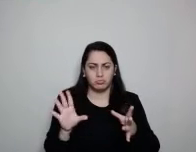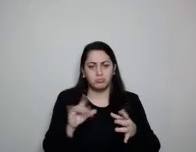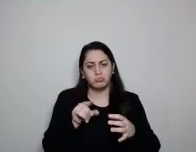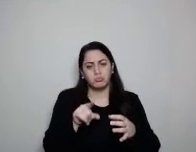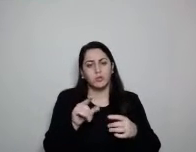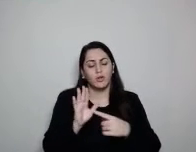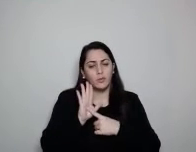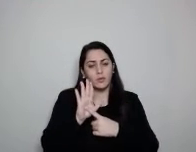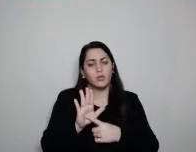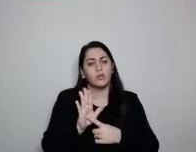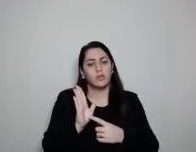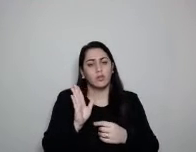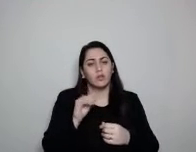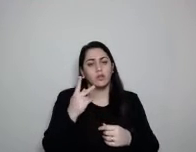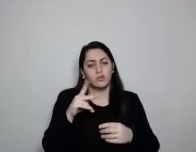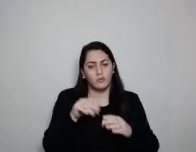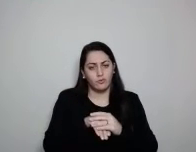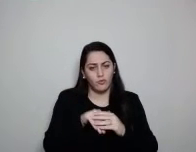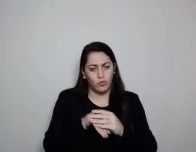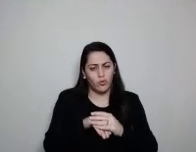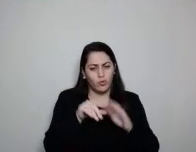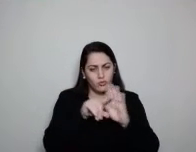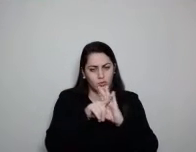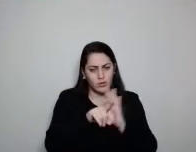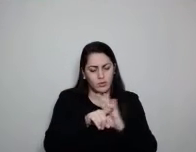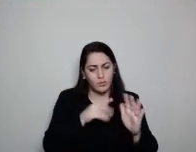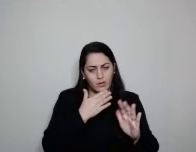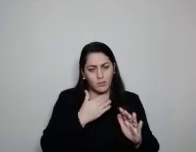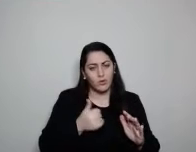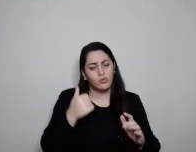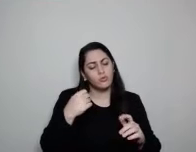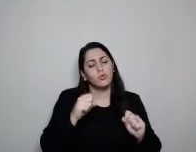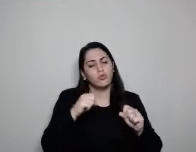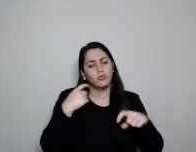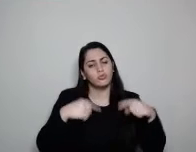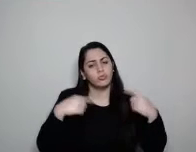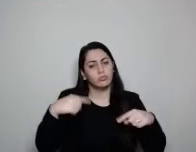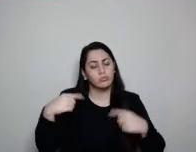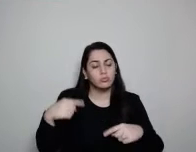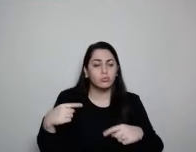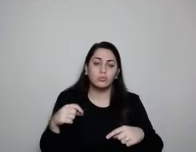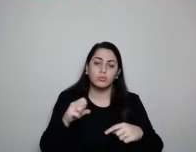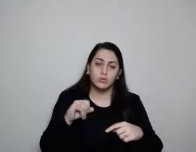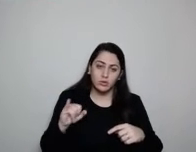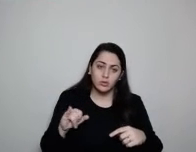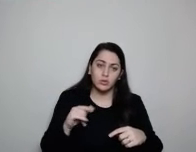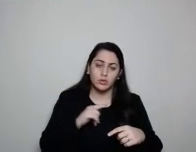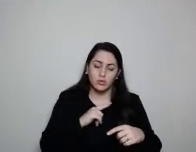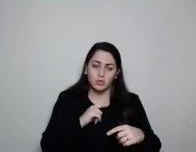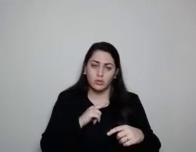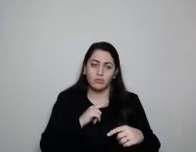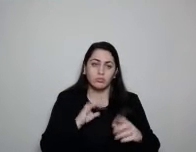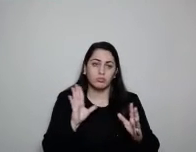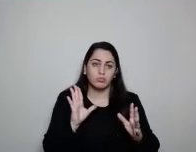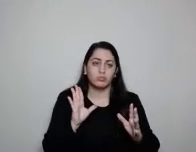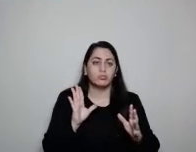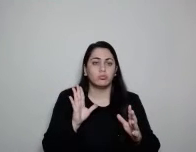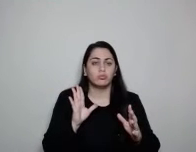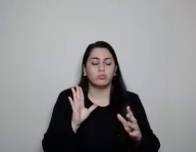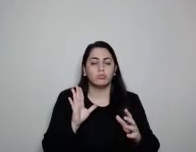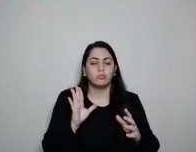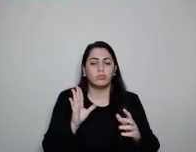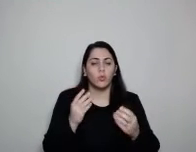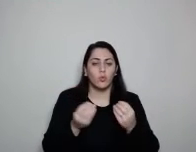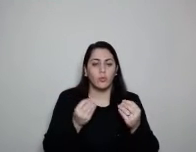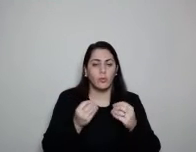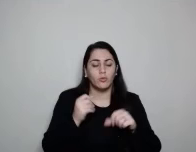vista, e para que nós possamos debater, se porventura houver realmente a margem para que haja